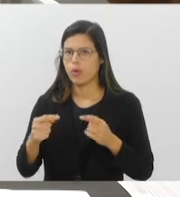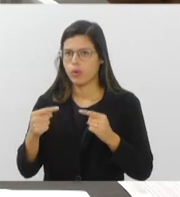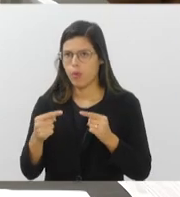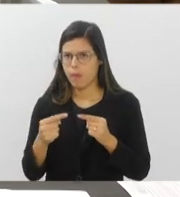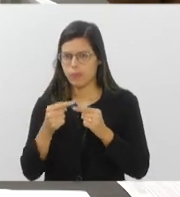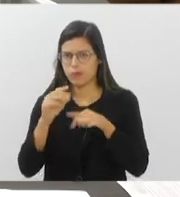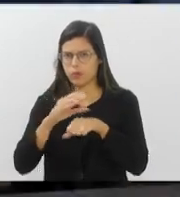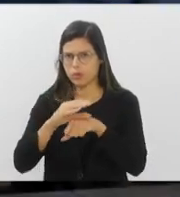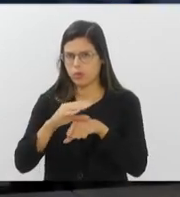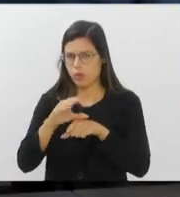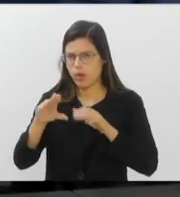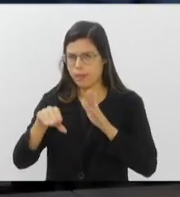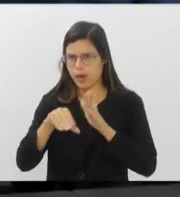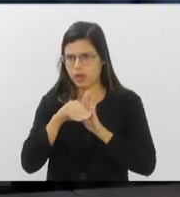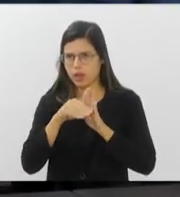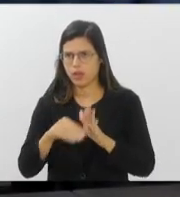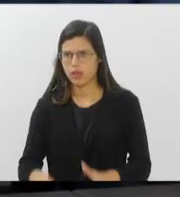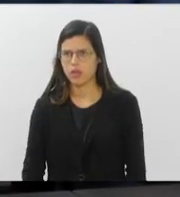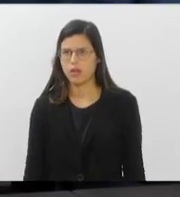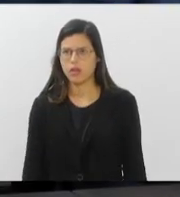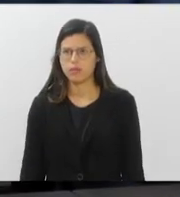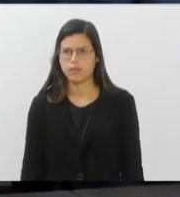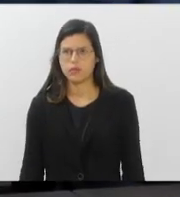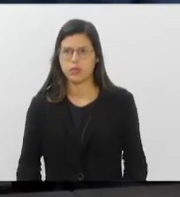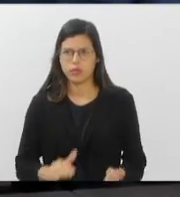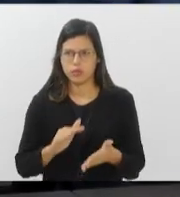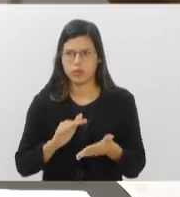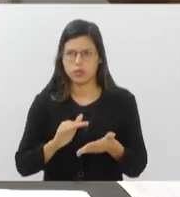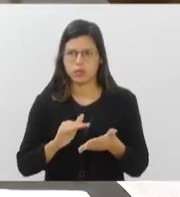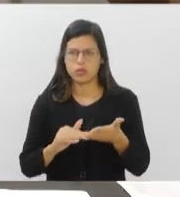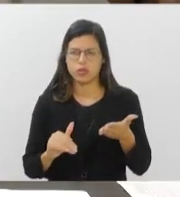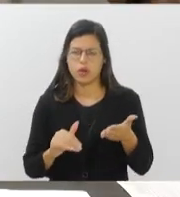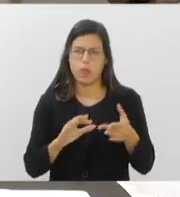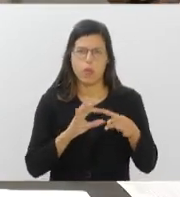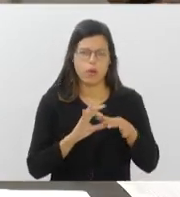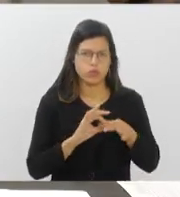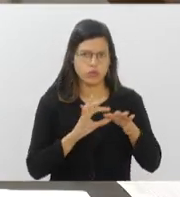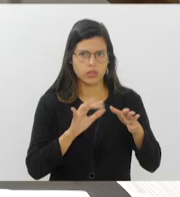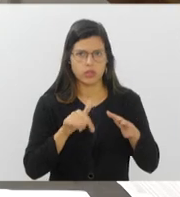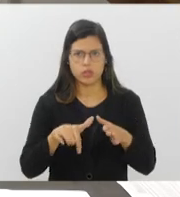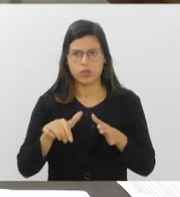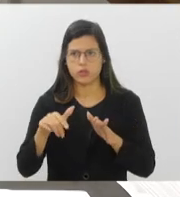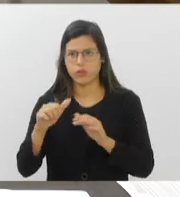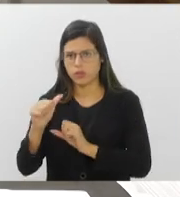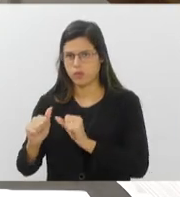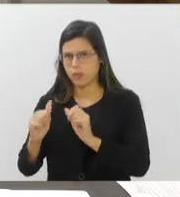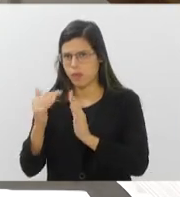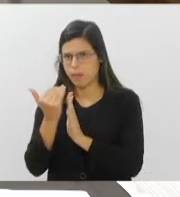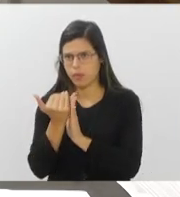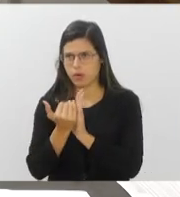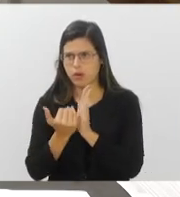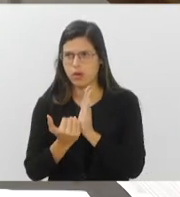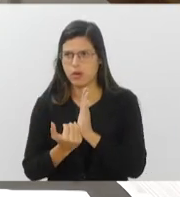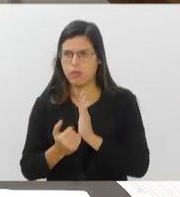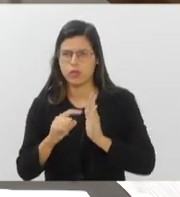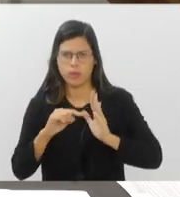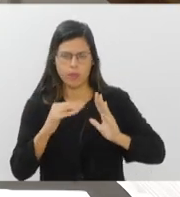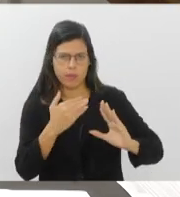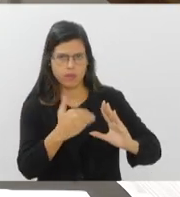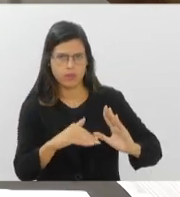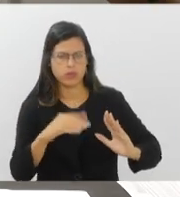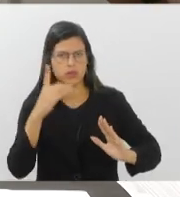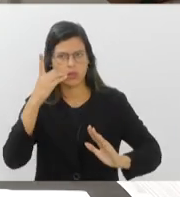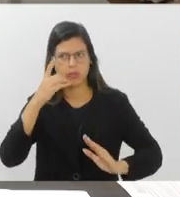com emendas. Exatamente. Tira o autorizativo e põe programa. Aí Vossa Excelência faz com a deputada Élica a redação. Perfeito.